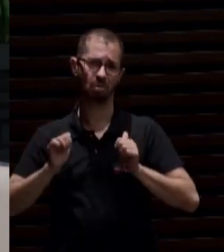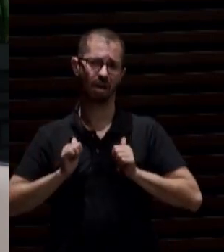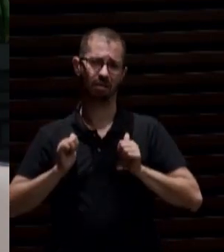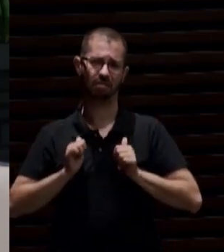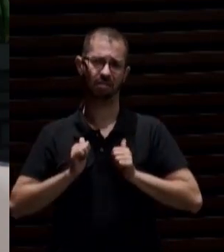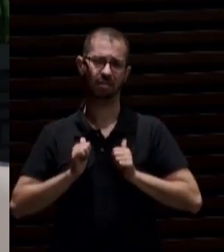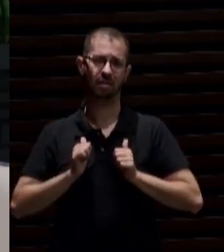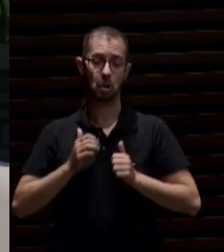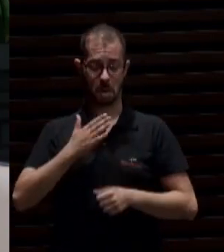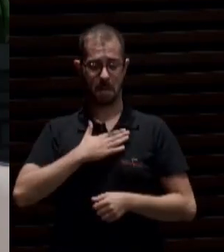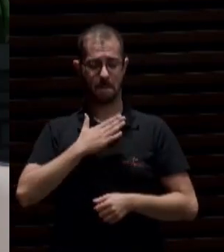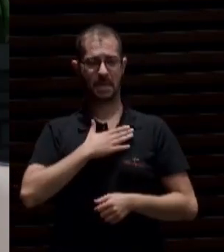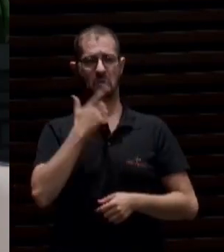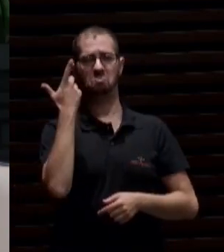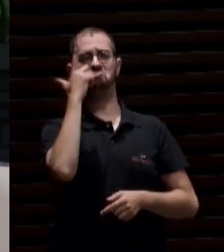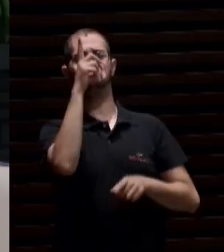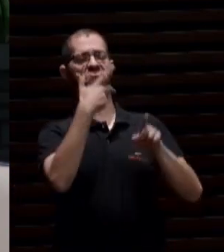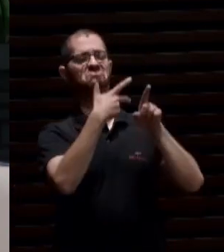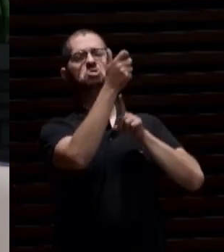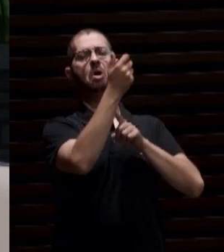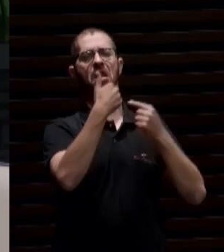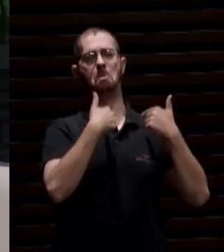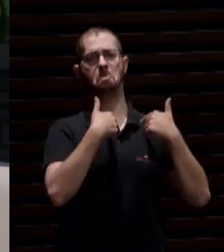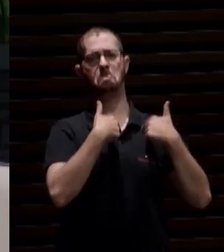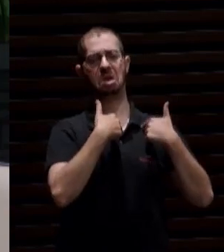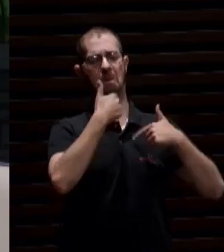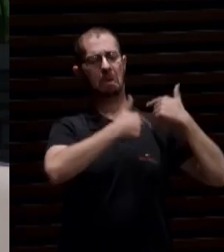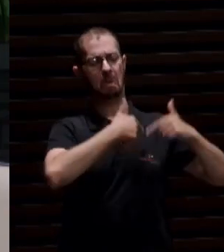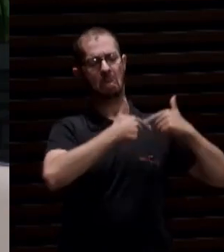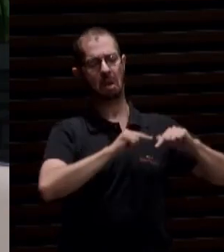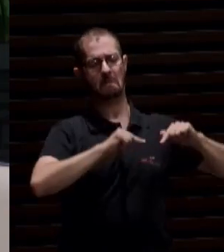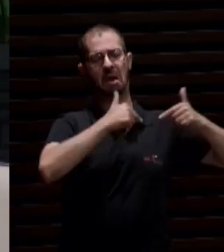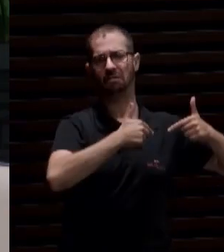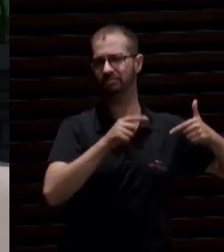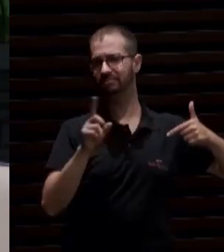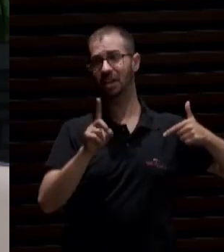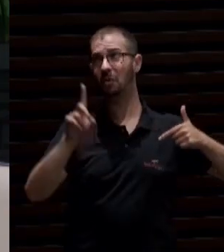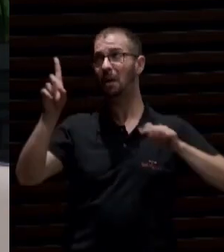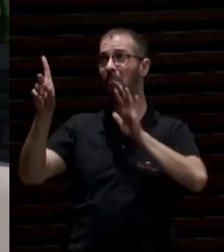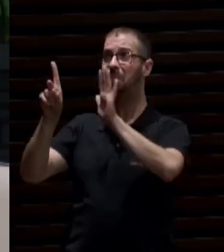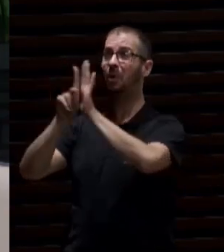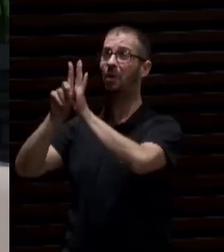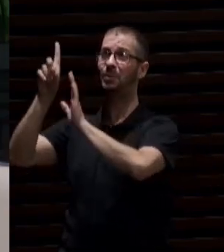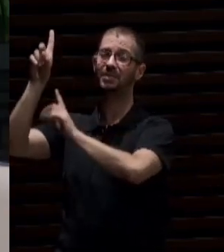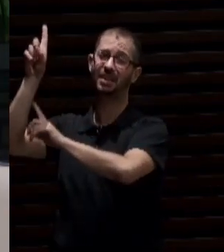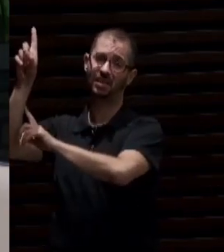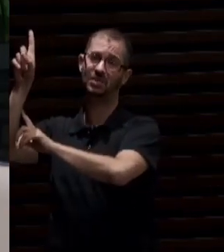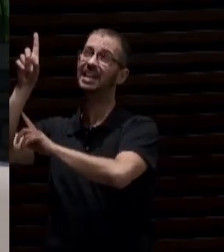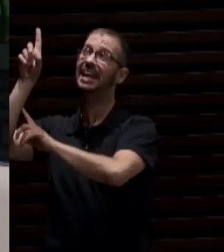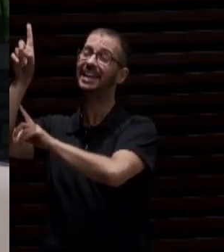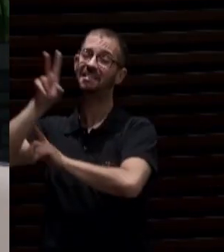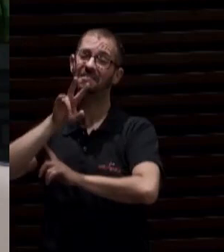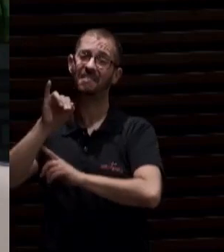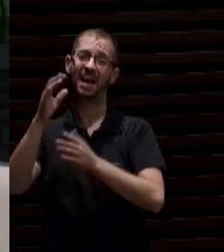Não é pelo teu mérito que Deus te salva. É dEle, está nEle, somente nEle. E Ele vai salvar quem Ele